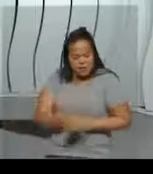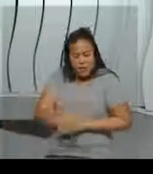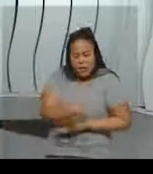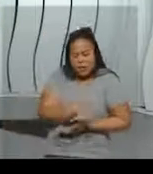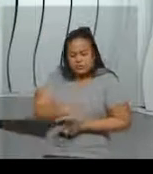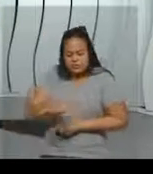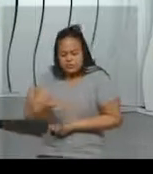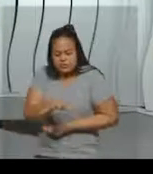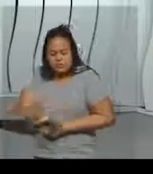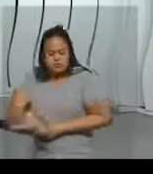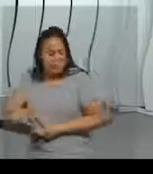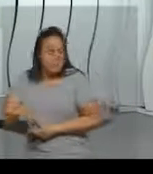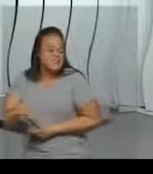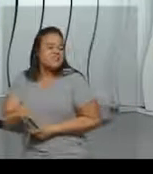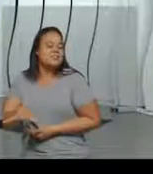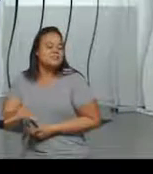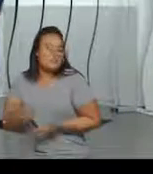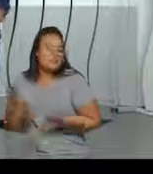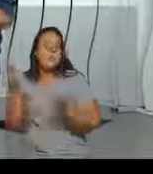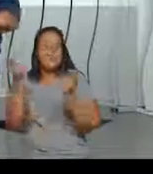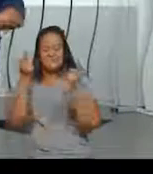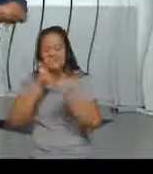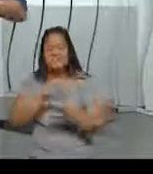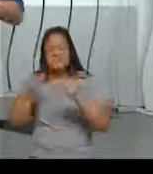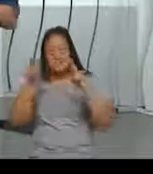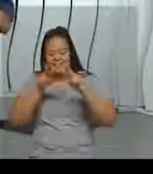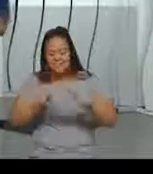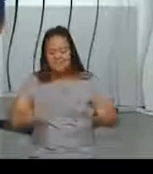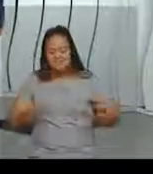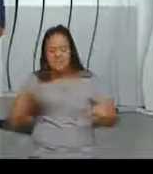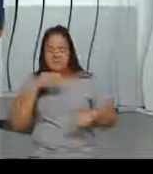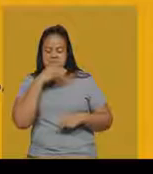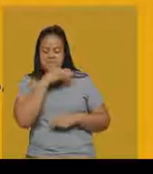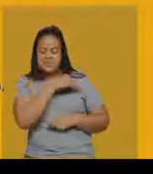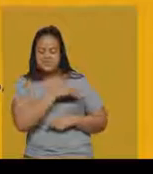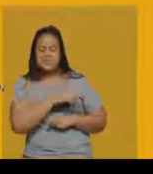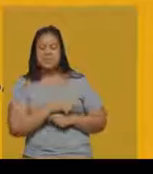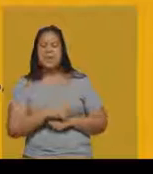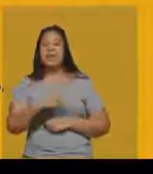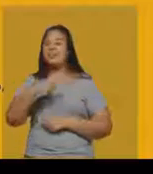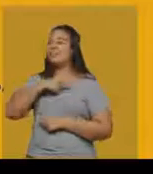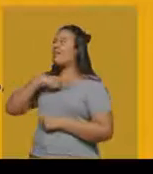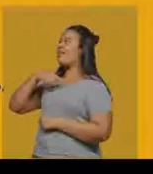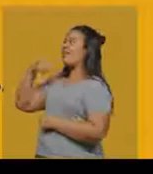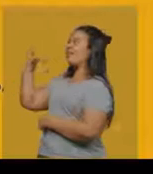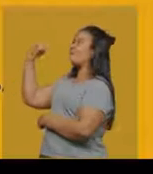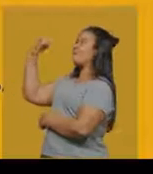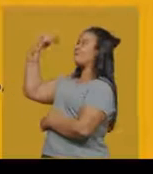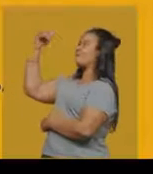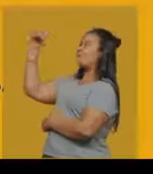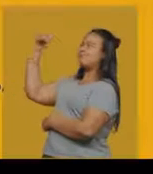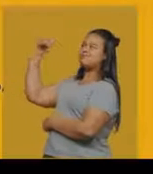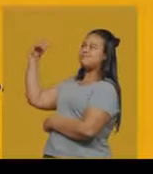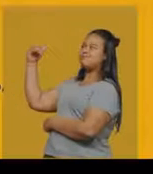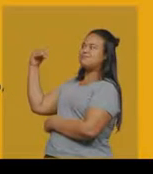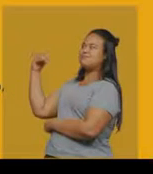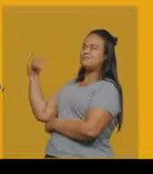e etc. Bem, tem aqui, gente, uma lista de 10